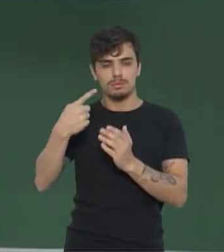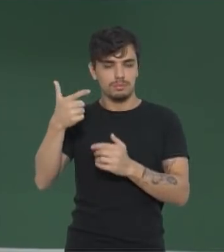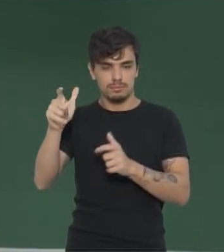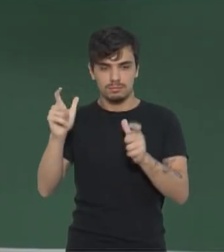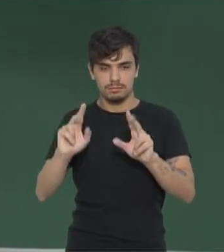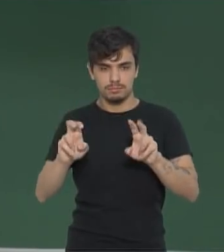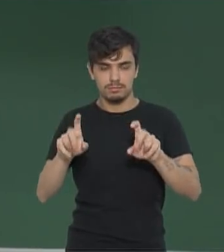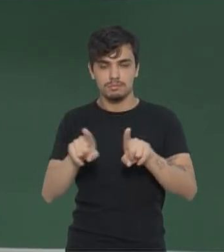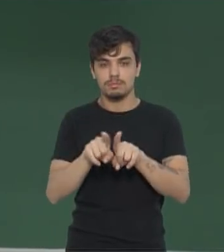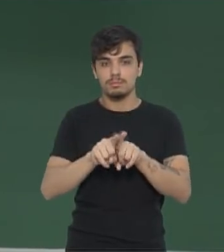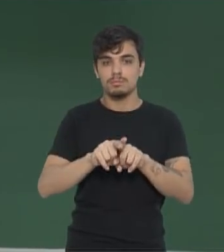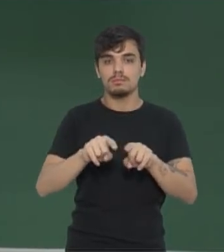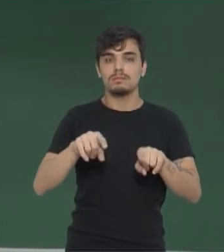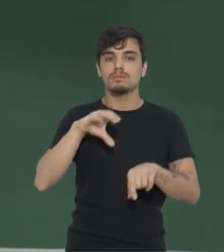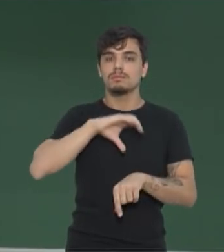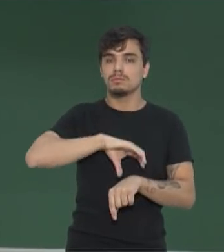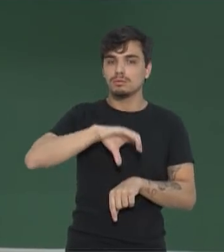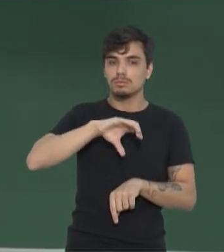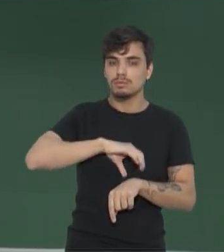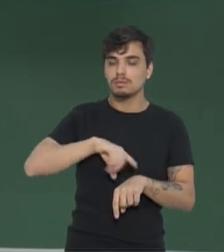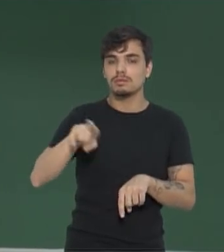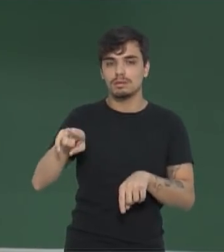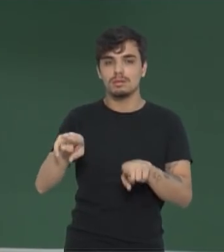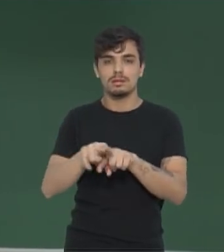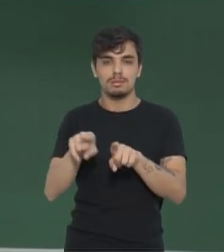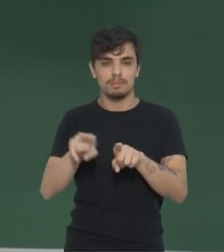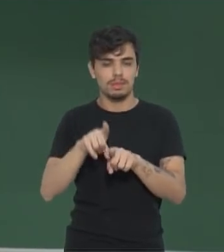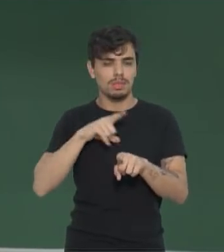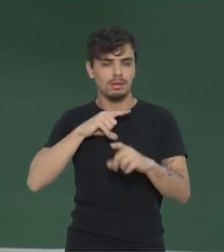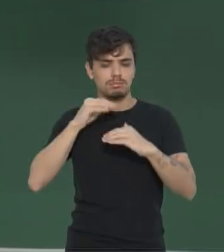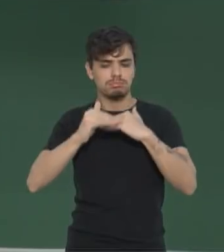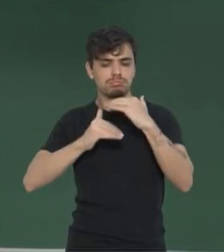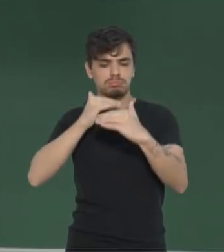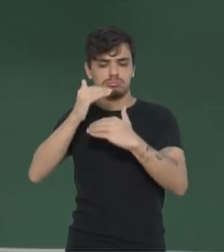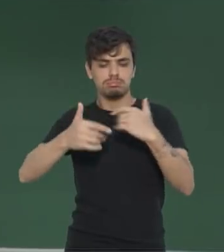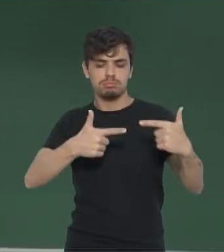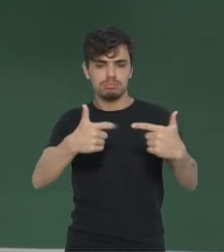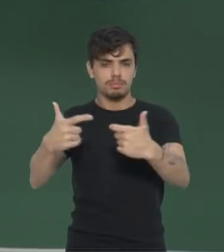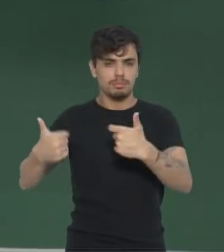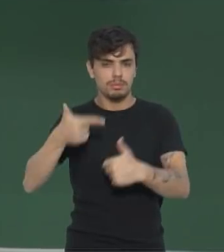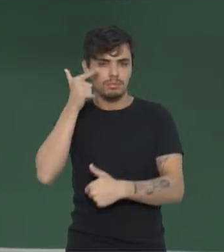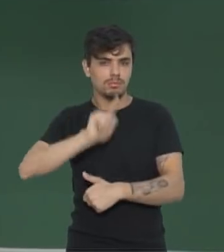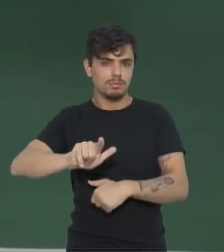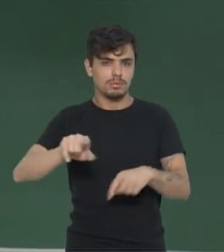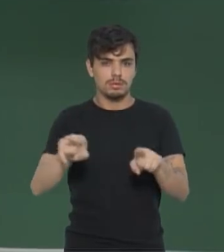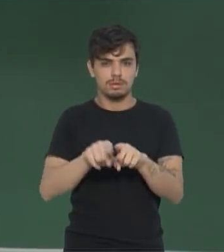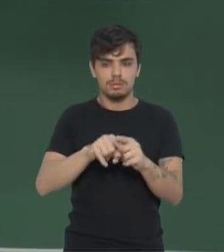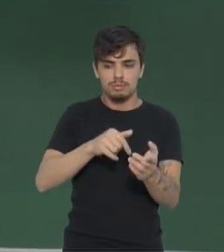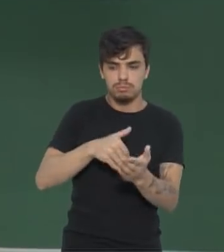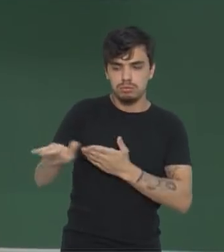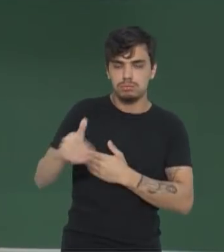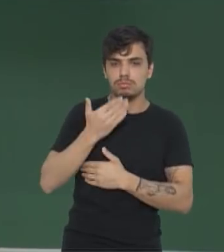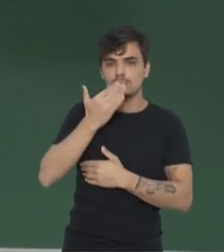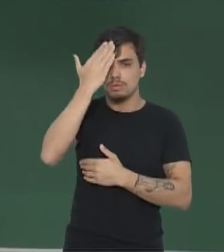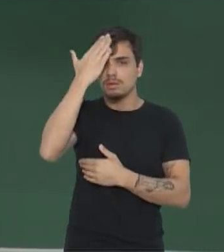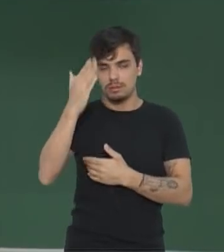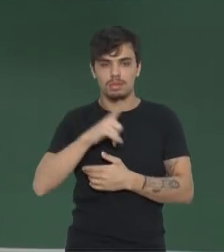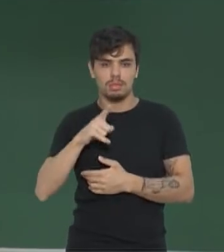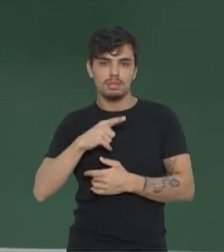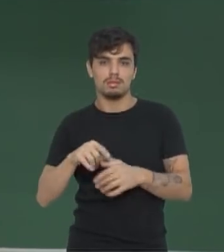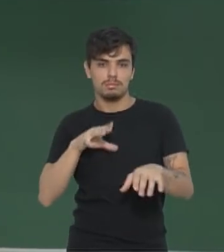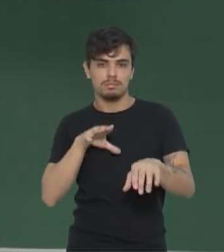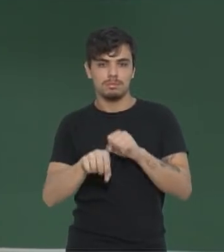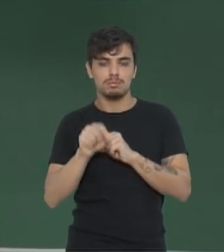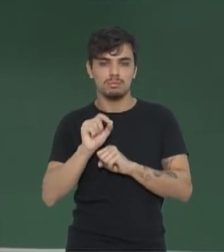Ibérica, Portugal também vai precisar passar por um processo de guerra de reconquista, expulsar os árabes da região, e daí nós temos a